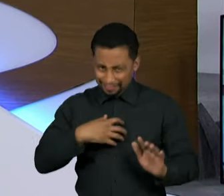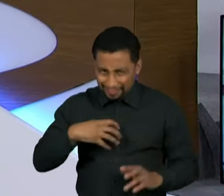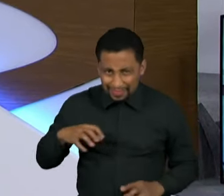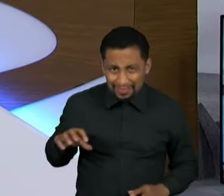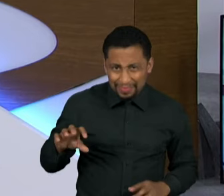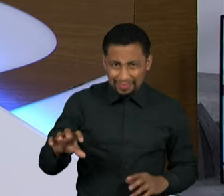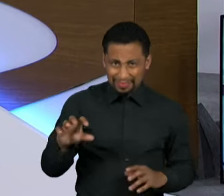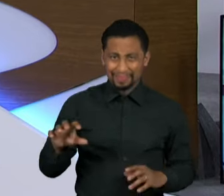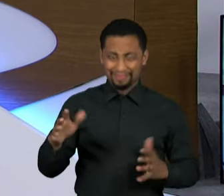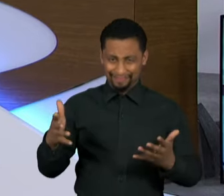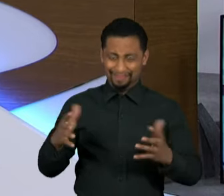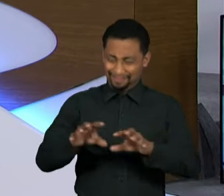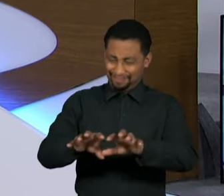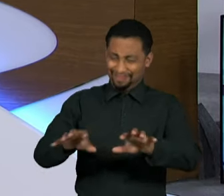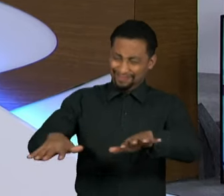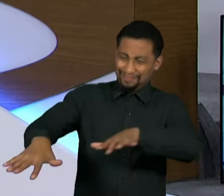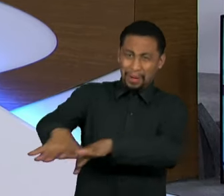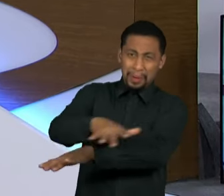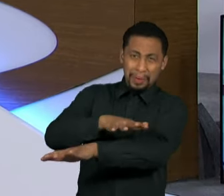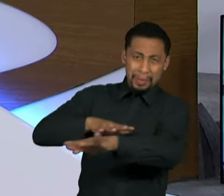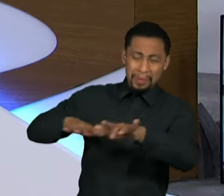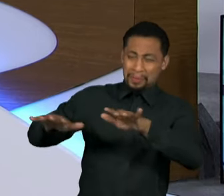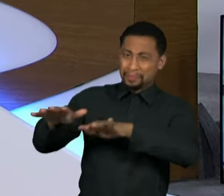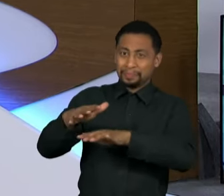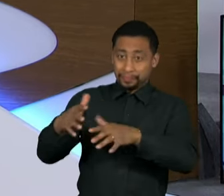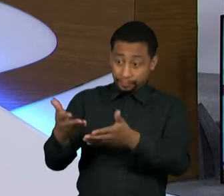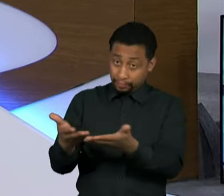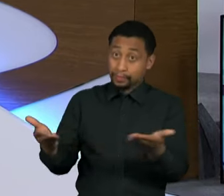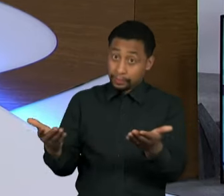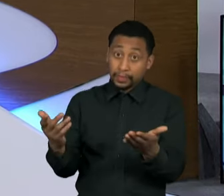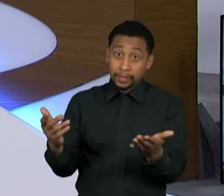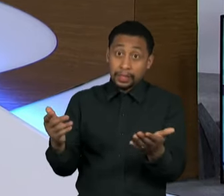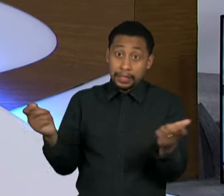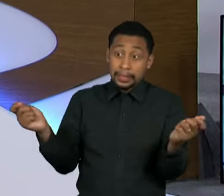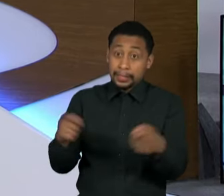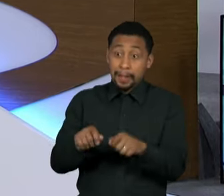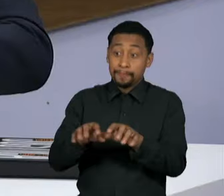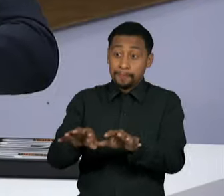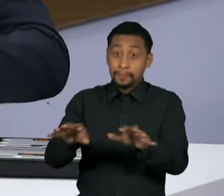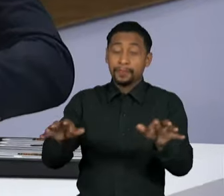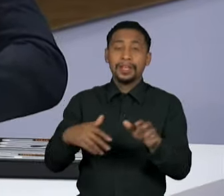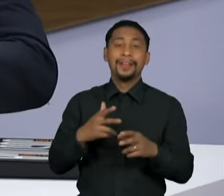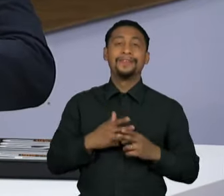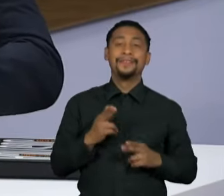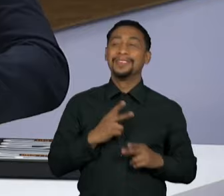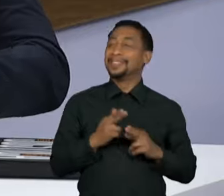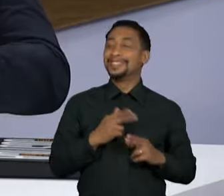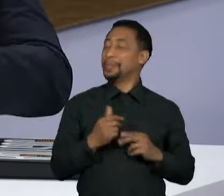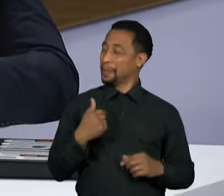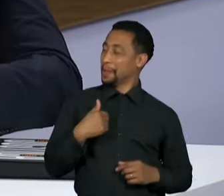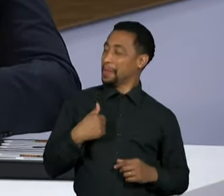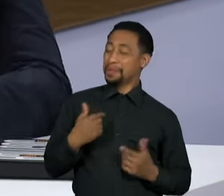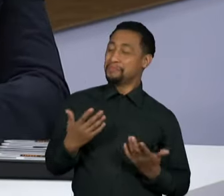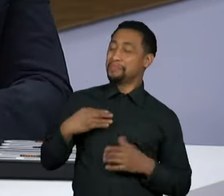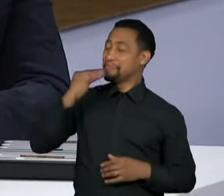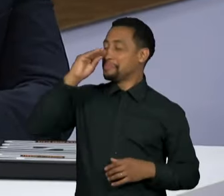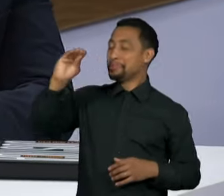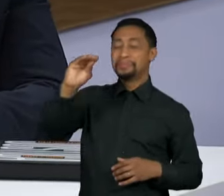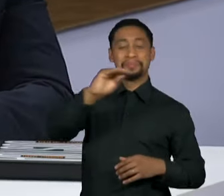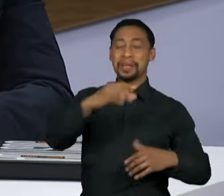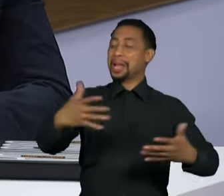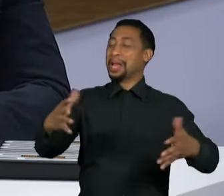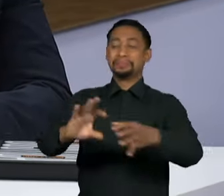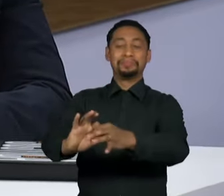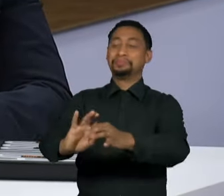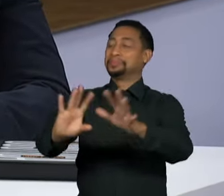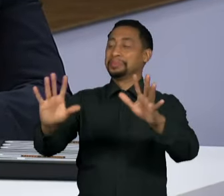e secularista consegue se impor, porque ao fingir que ele não é mais um valor na disputa, ele consegue se impor e garantir,